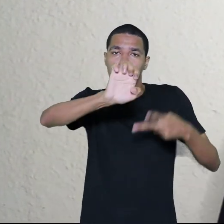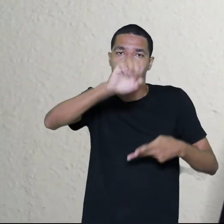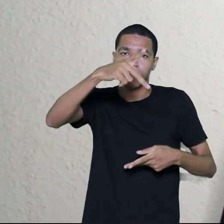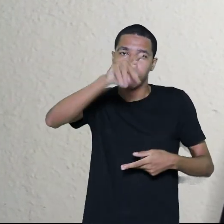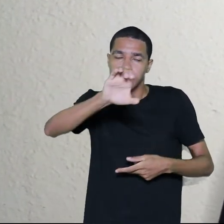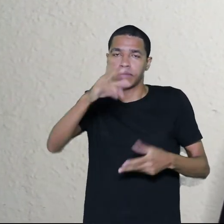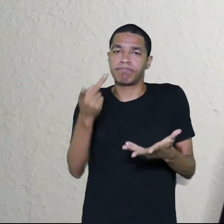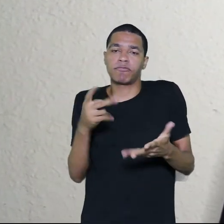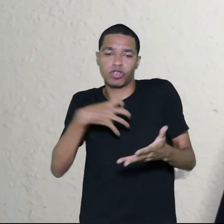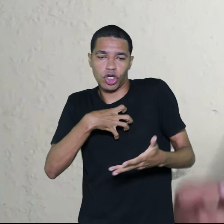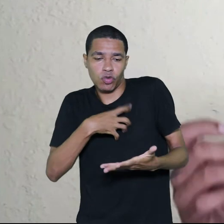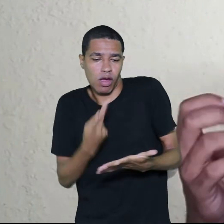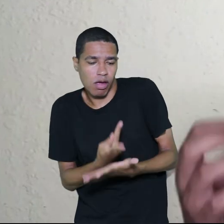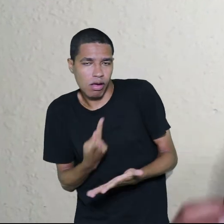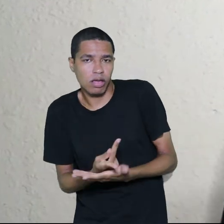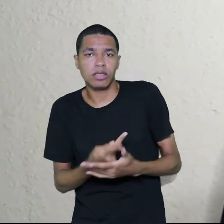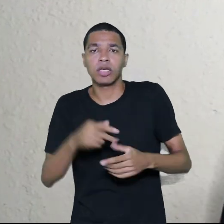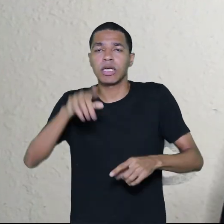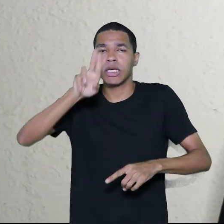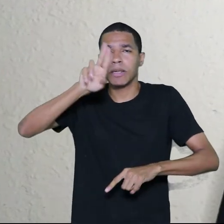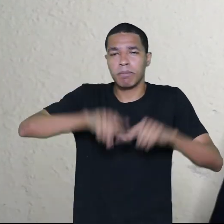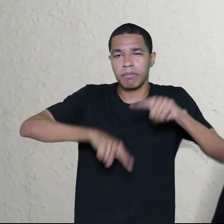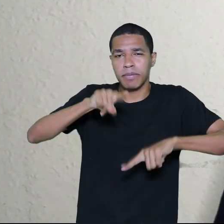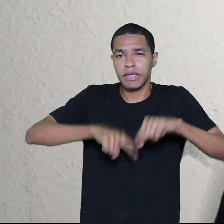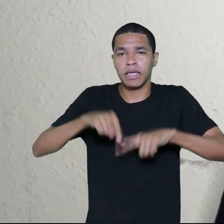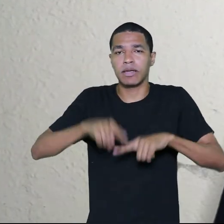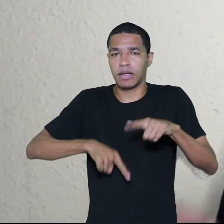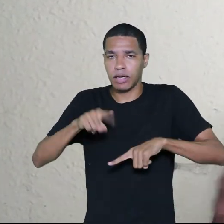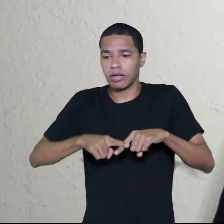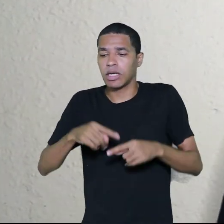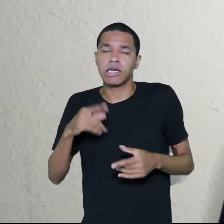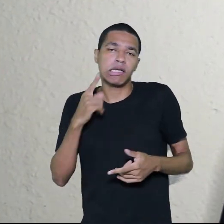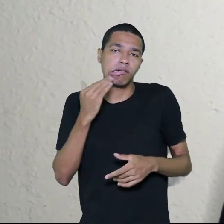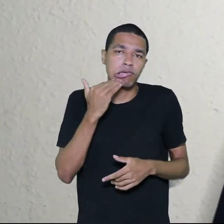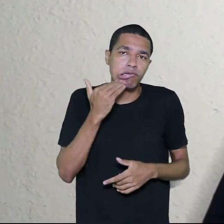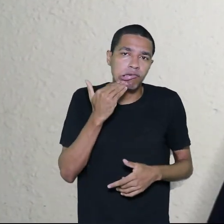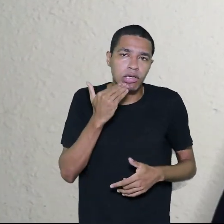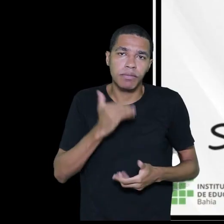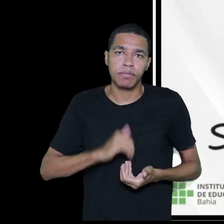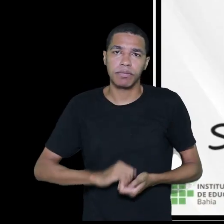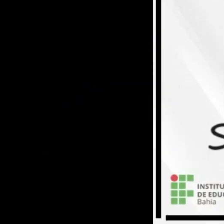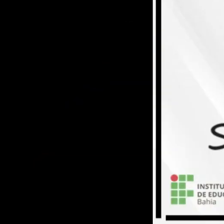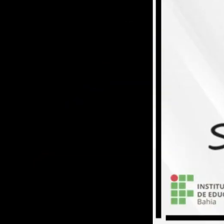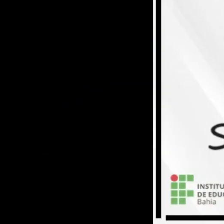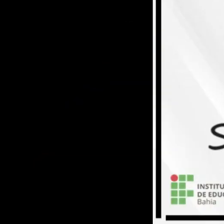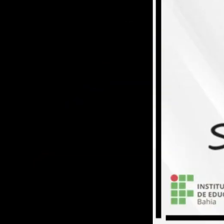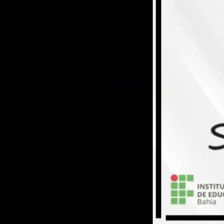EPCs de maneira incorreta e o uso de ferramentas e de equipamentos que estão danificados.